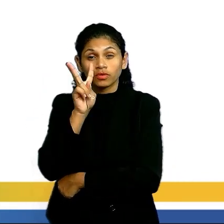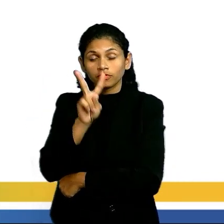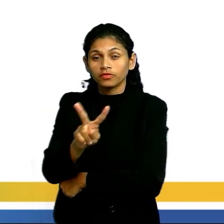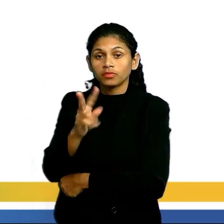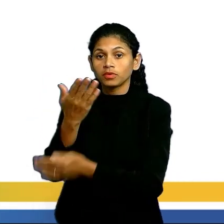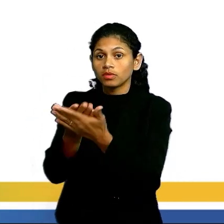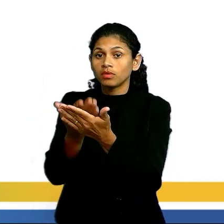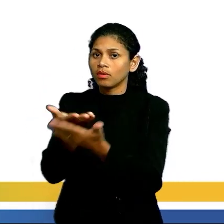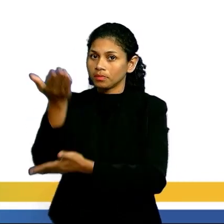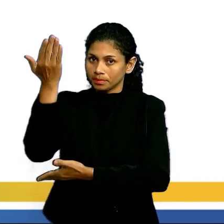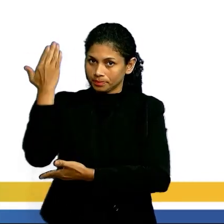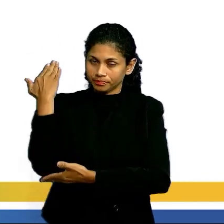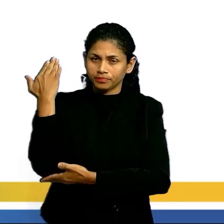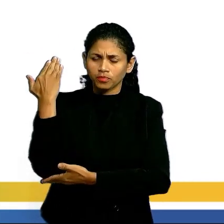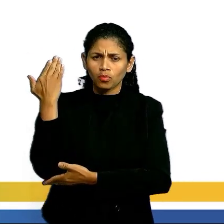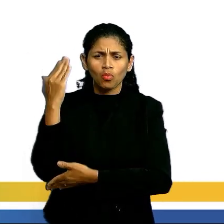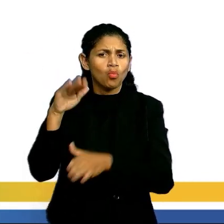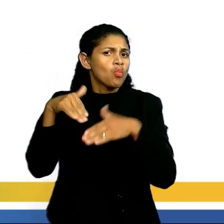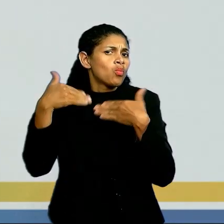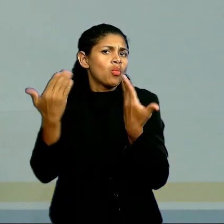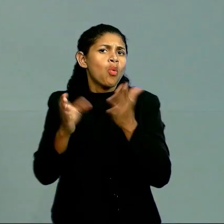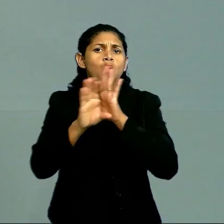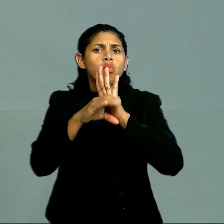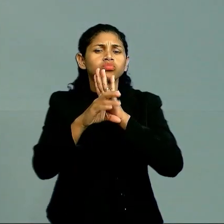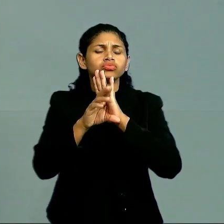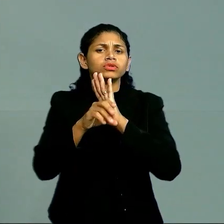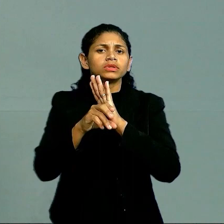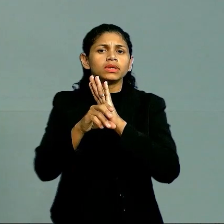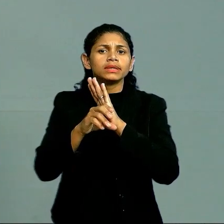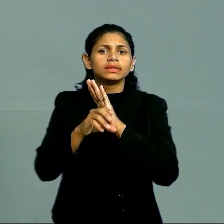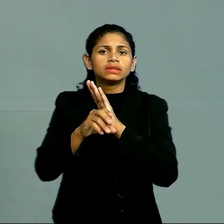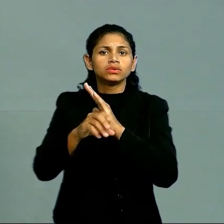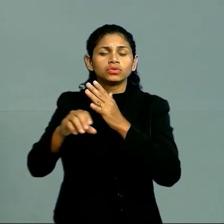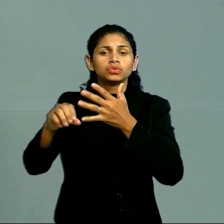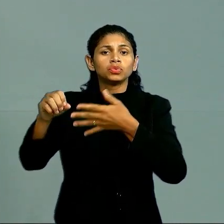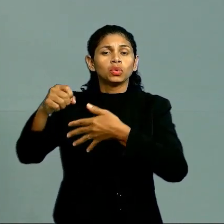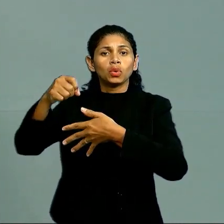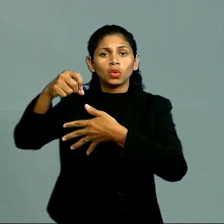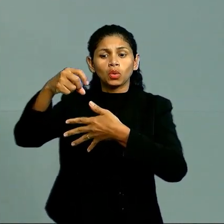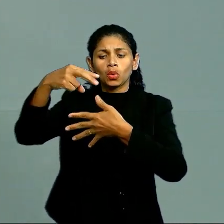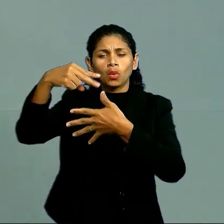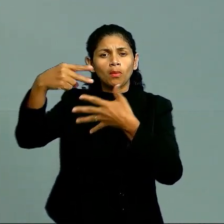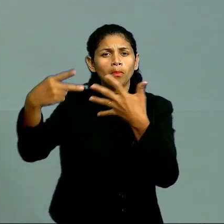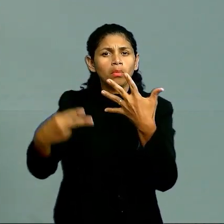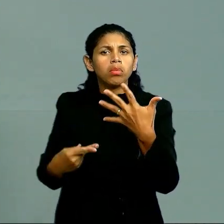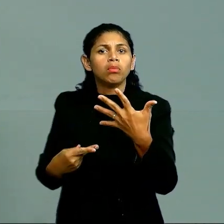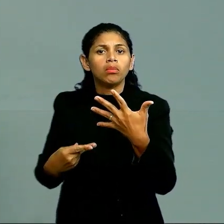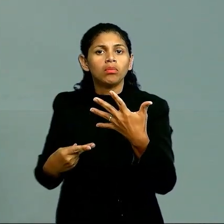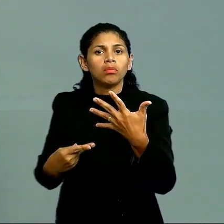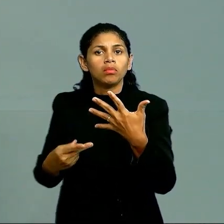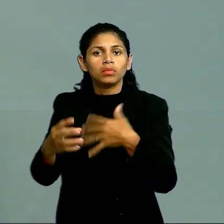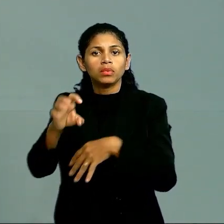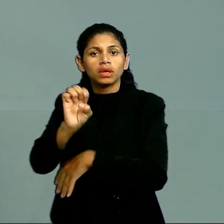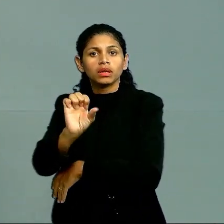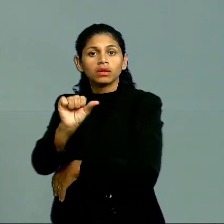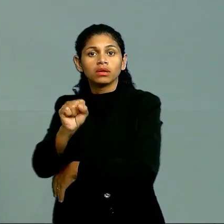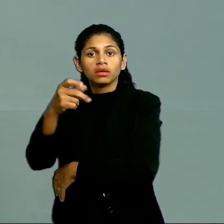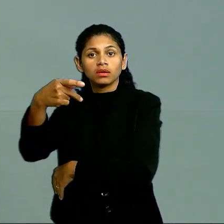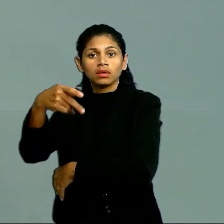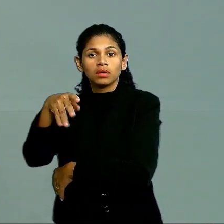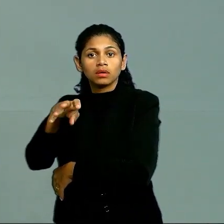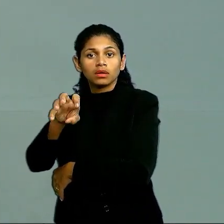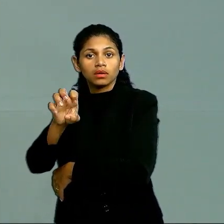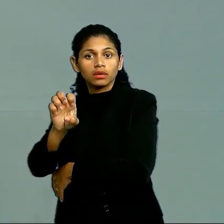anteriores, que qual é o conceito de espécie? É o quê? Descendentes se relacionam com outros e vão